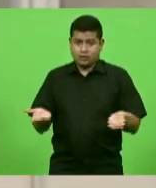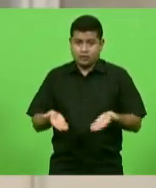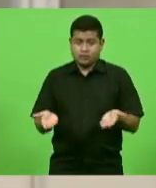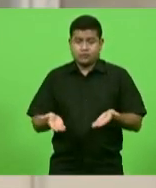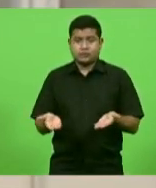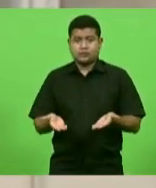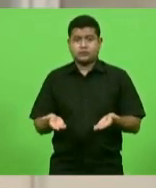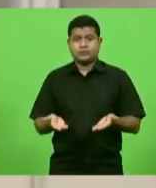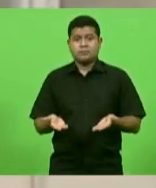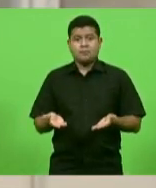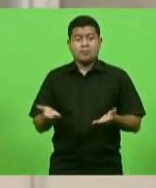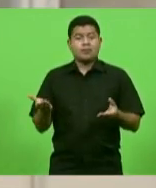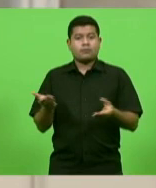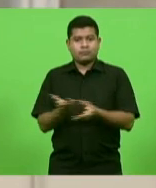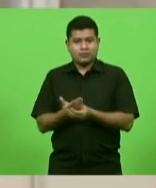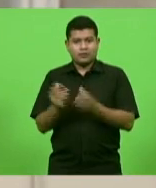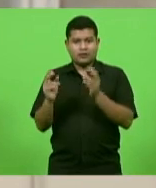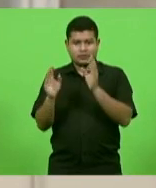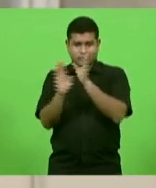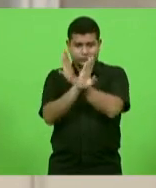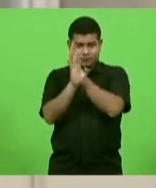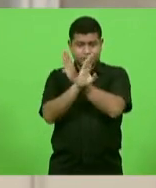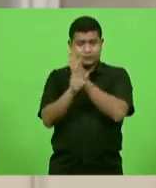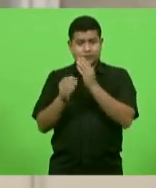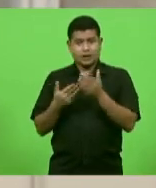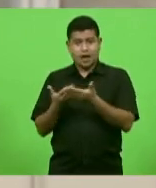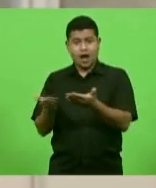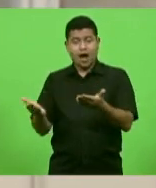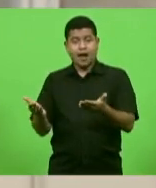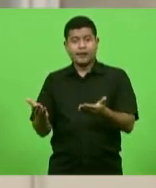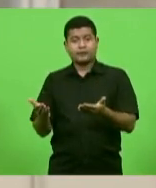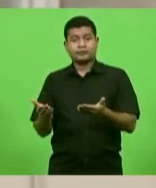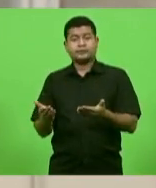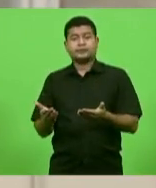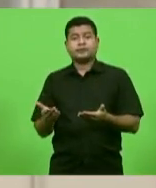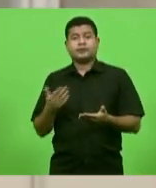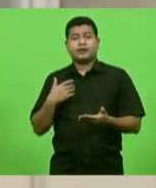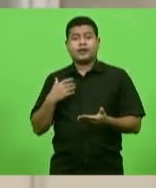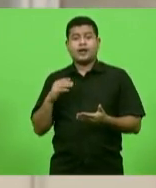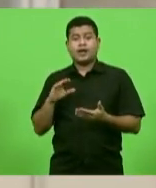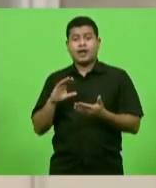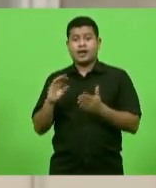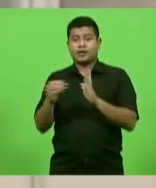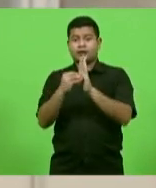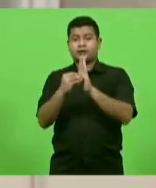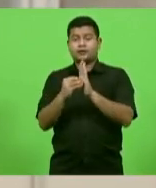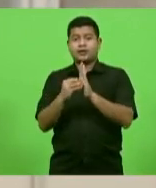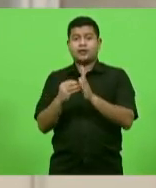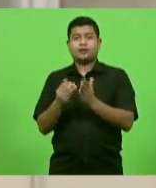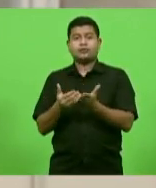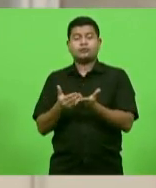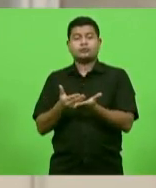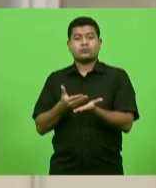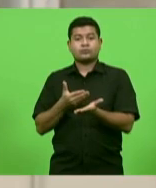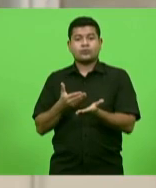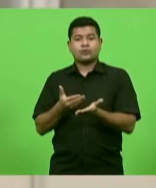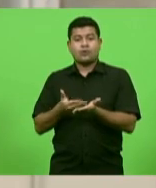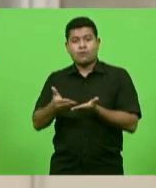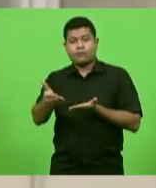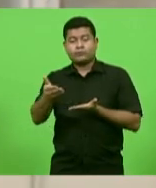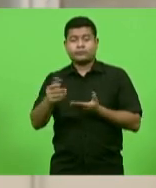neste processo de investigação ele estava posto desde o início